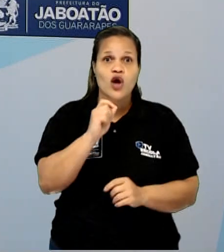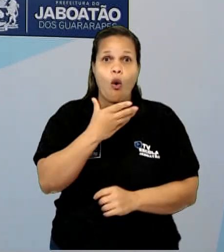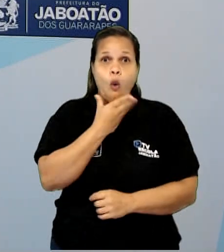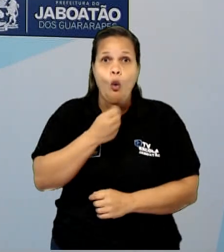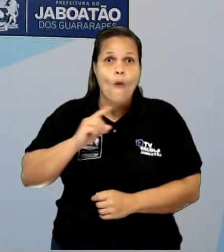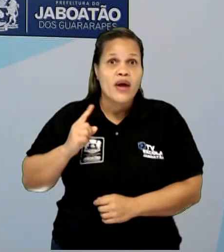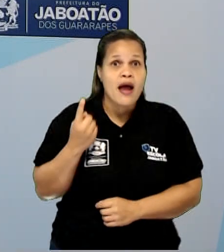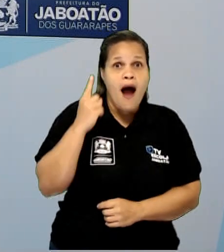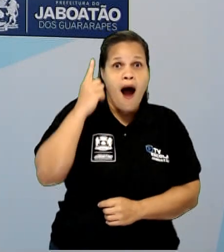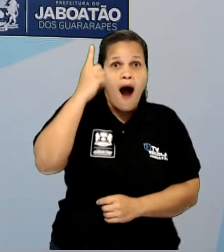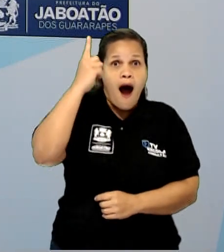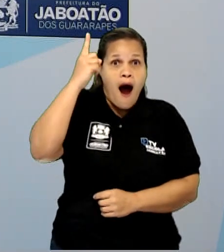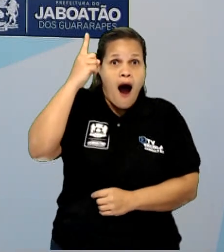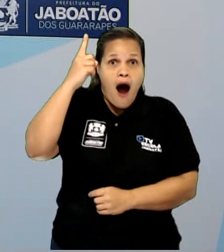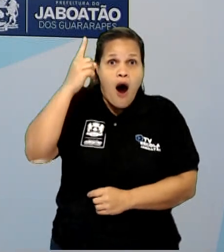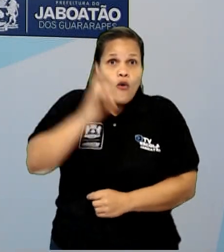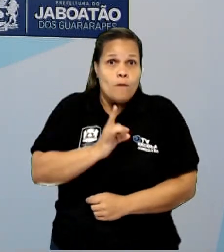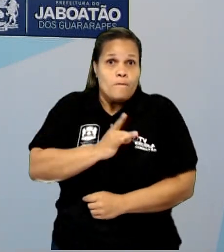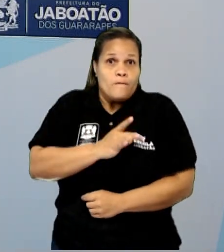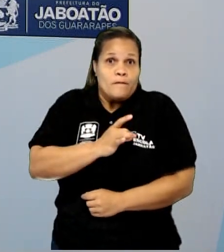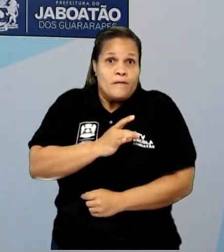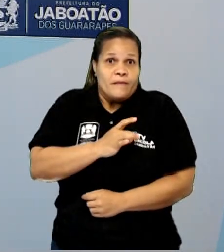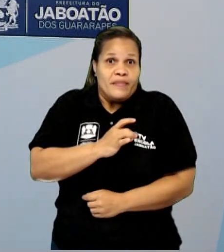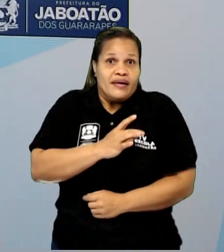fazia tremer.